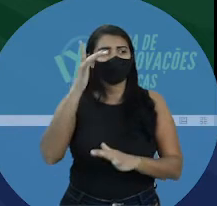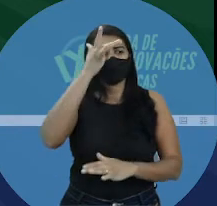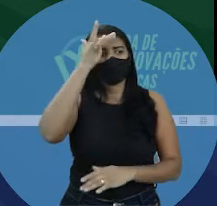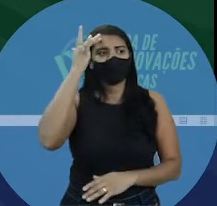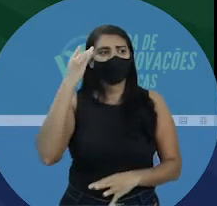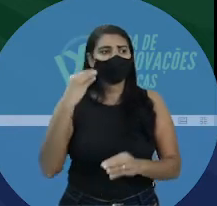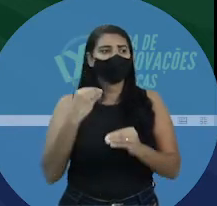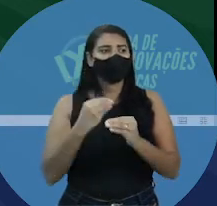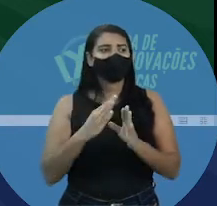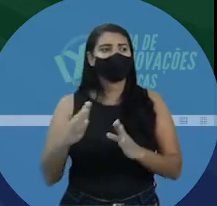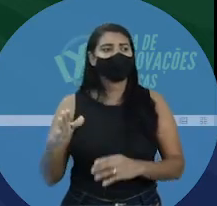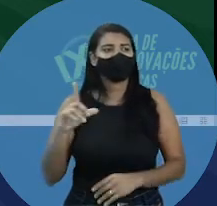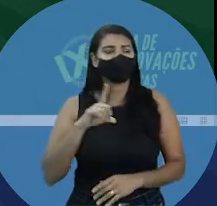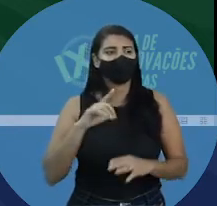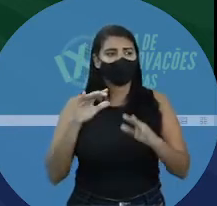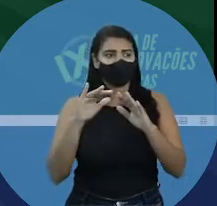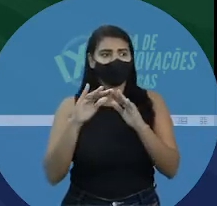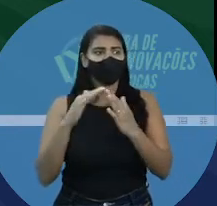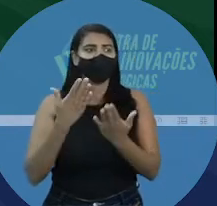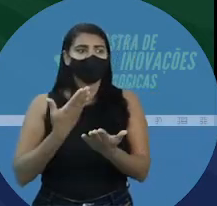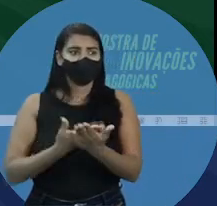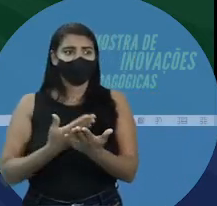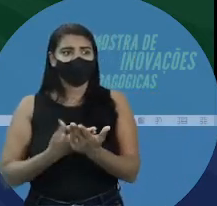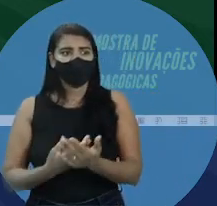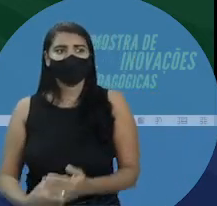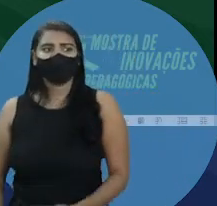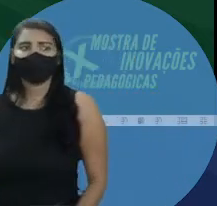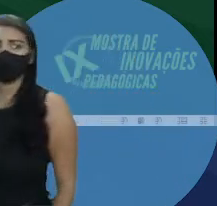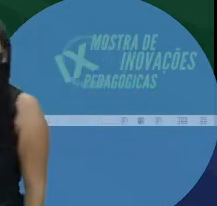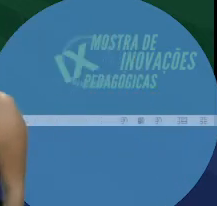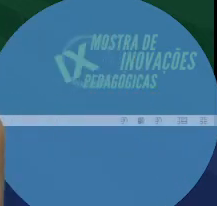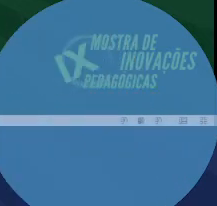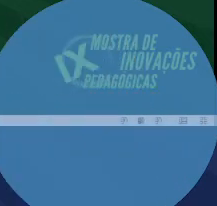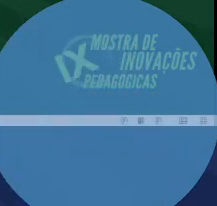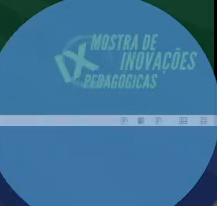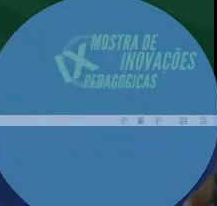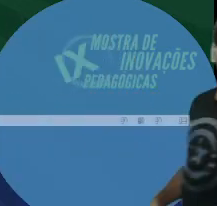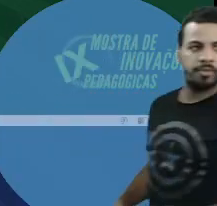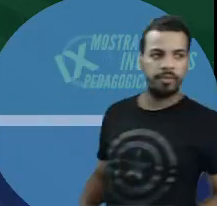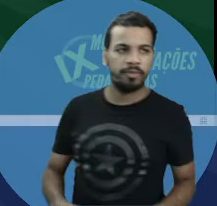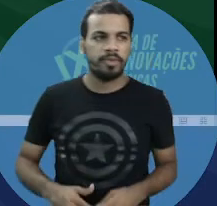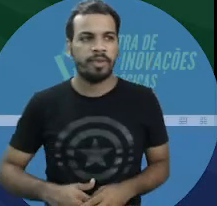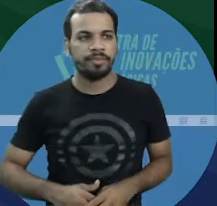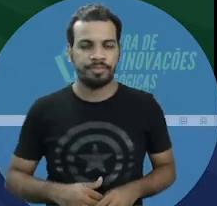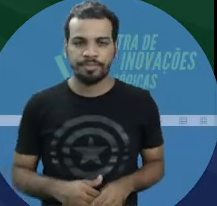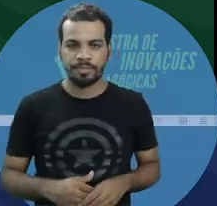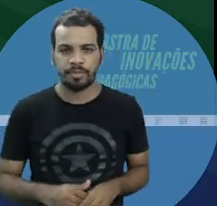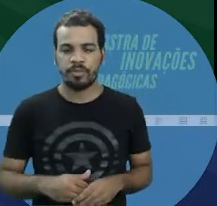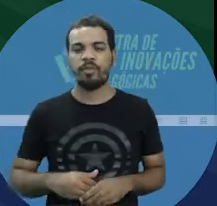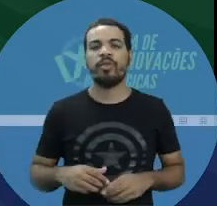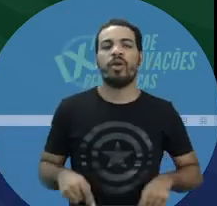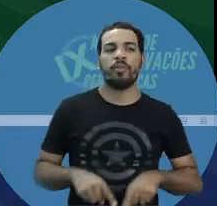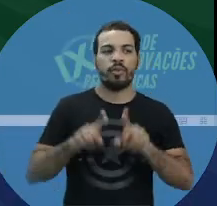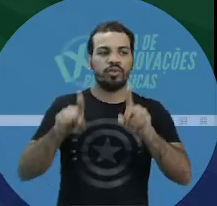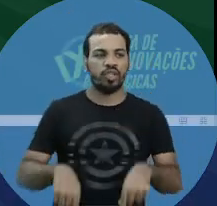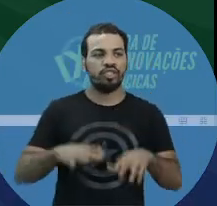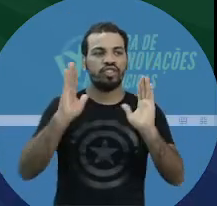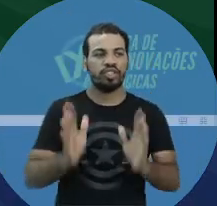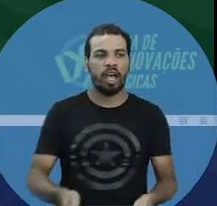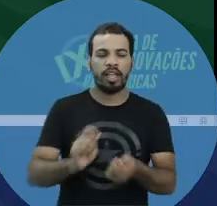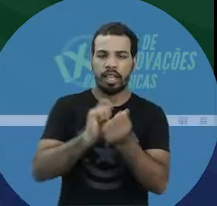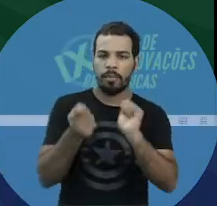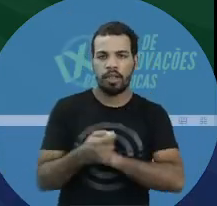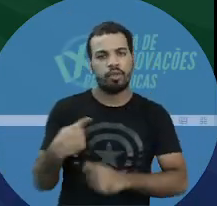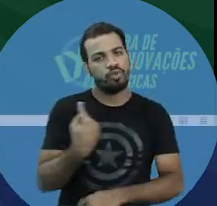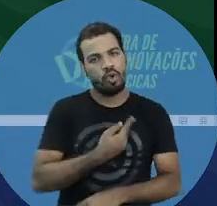já tinha esse projeto na escola, nós resgatamos. Esse projeto foi adaptado, que já tinha também, era em Pneus, nós continuamos